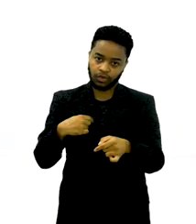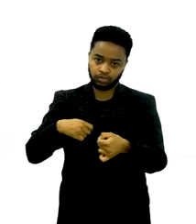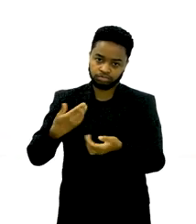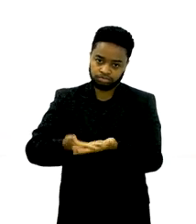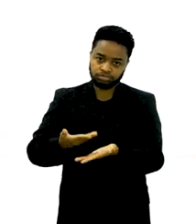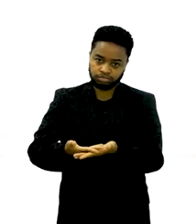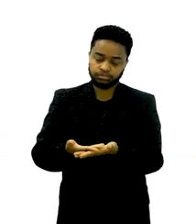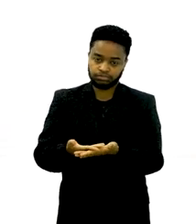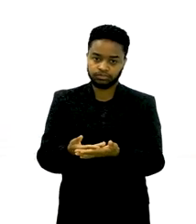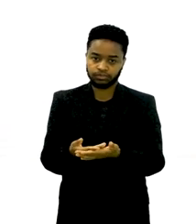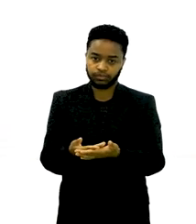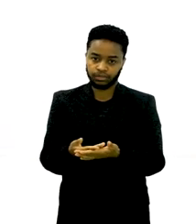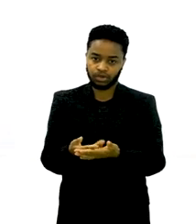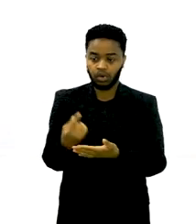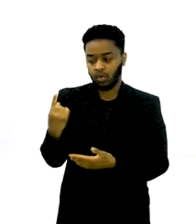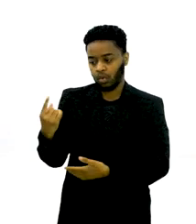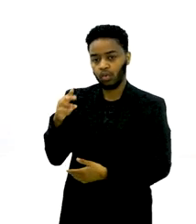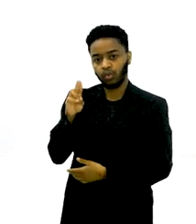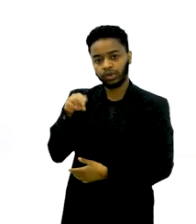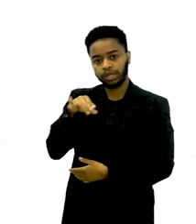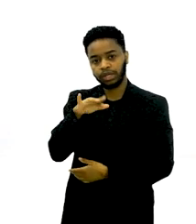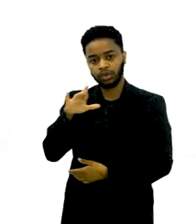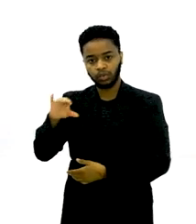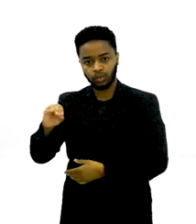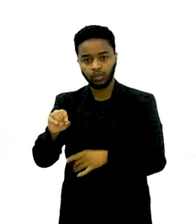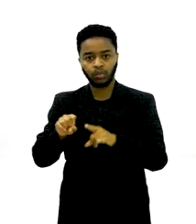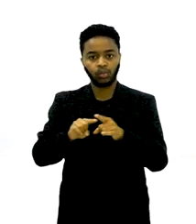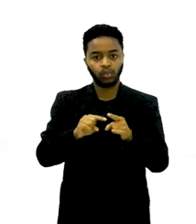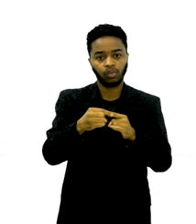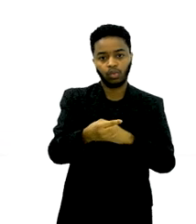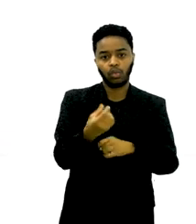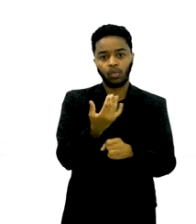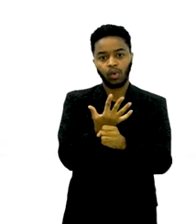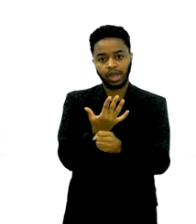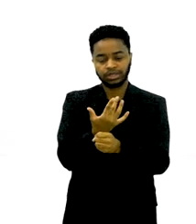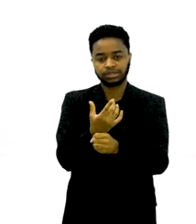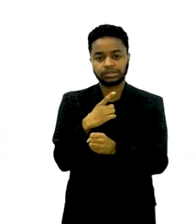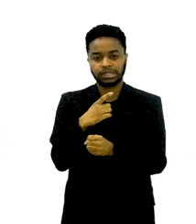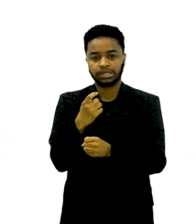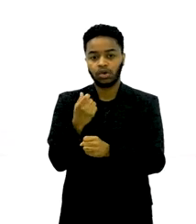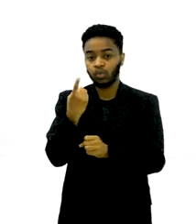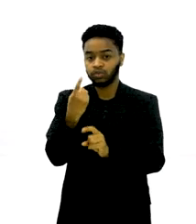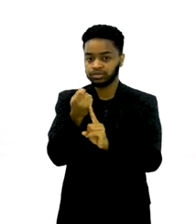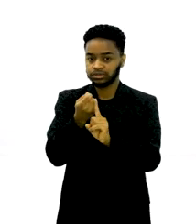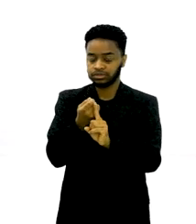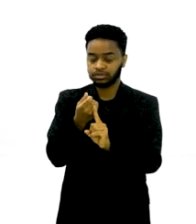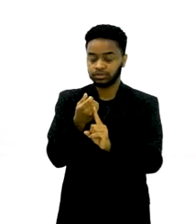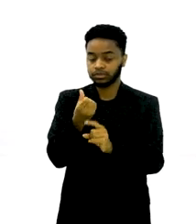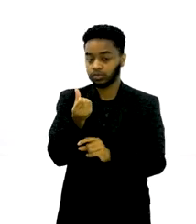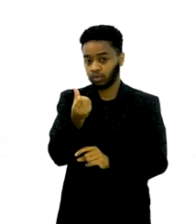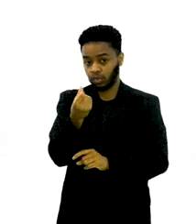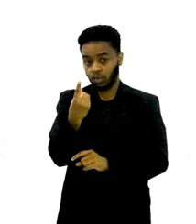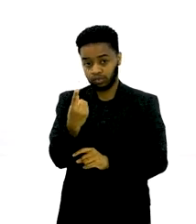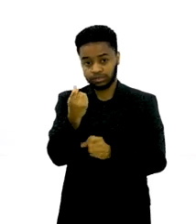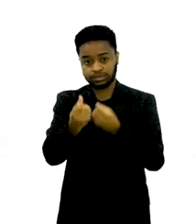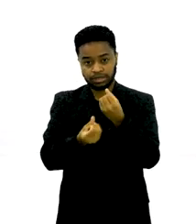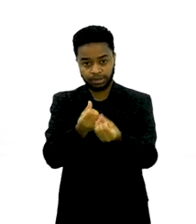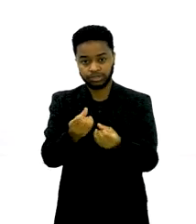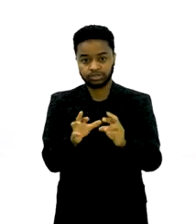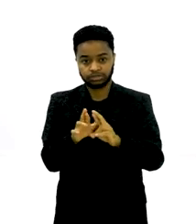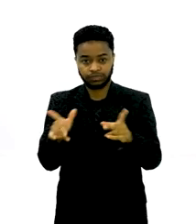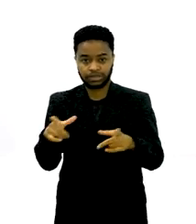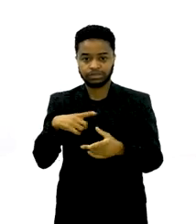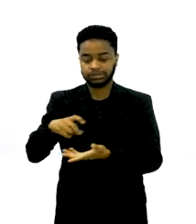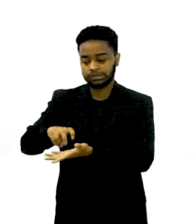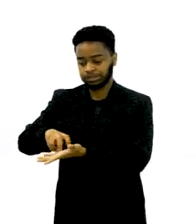mesmo tempo quer dizer uma uniria outra werge com se meses de diferença uma da outra estavam de manhã em